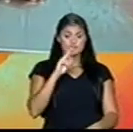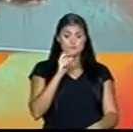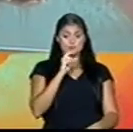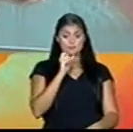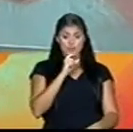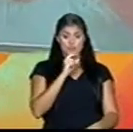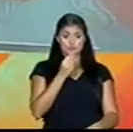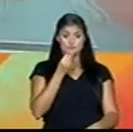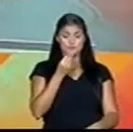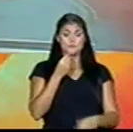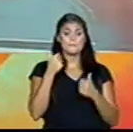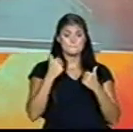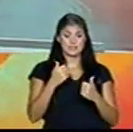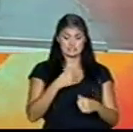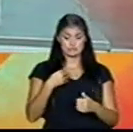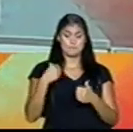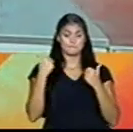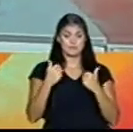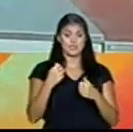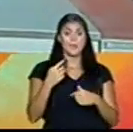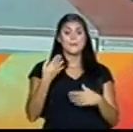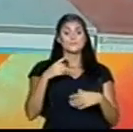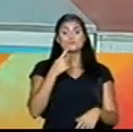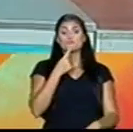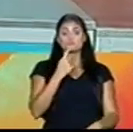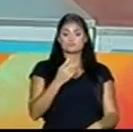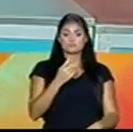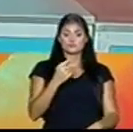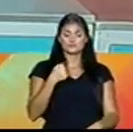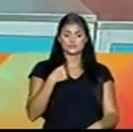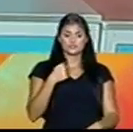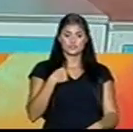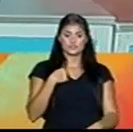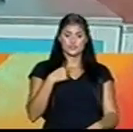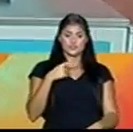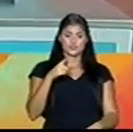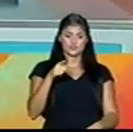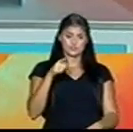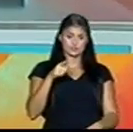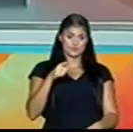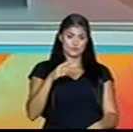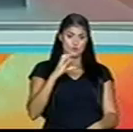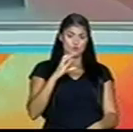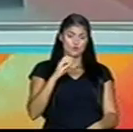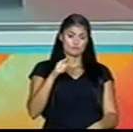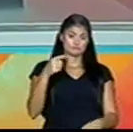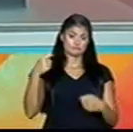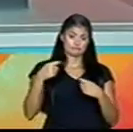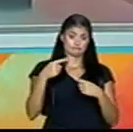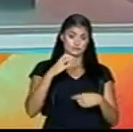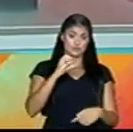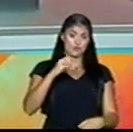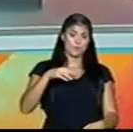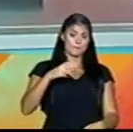bem, mas de forma fez pesquisa, saudável. Perguntou ao médico. Eu confesso, também tenho uma comadre nutricionista, também tenho essa sorte. Pois. Pronto. E fui